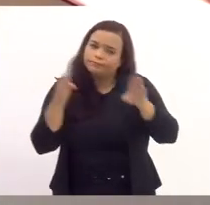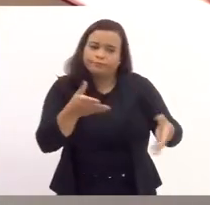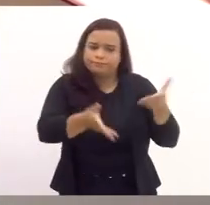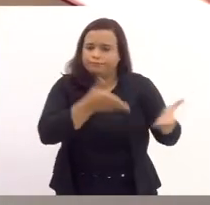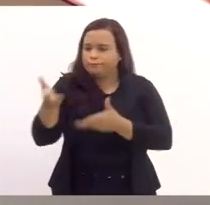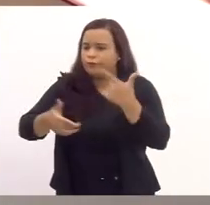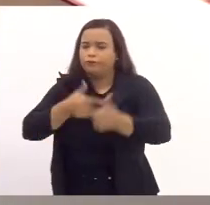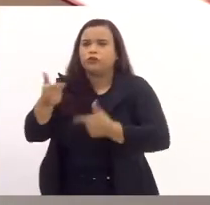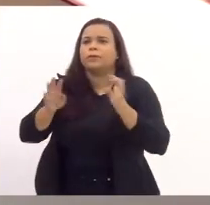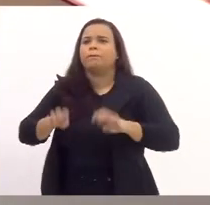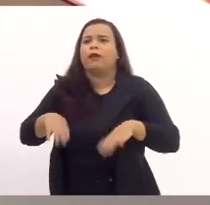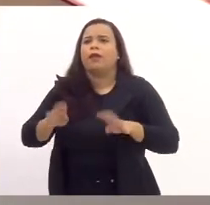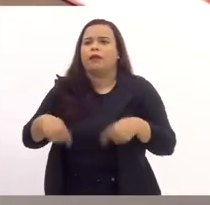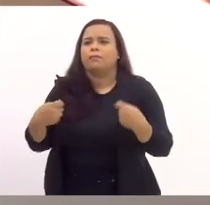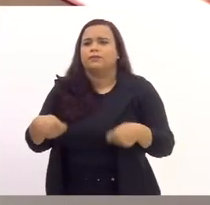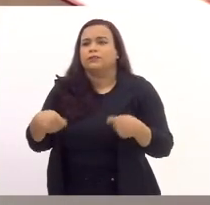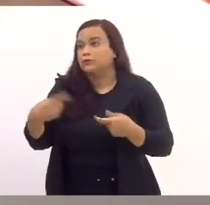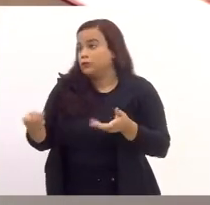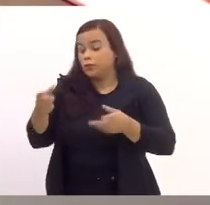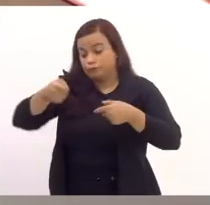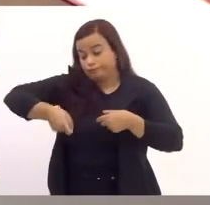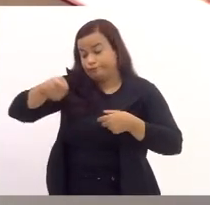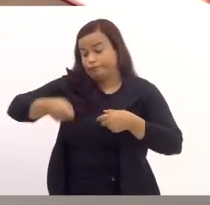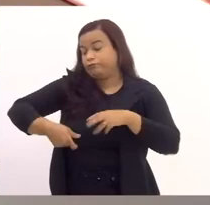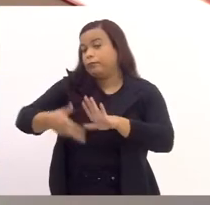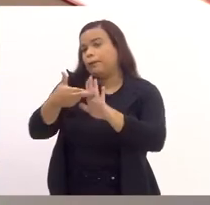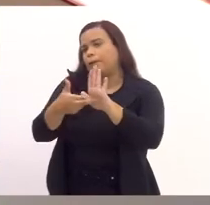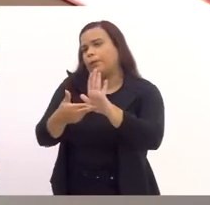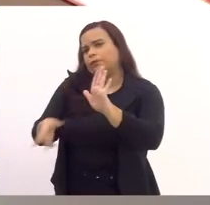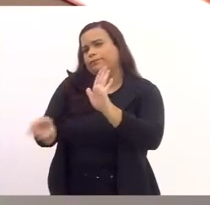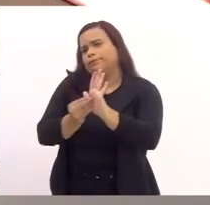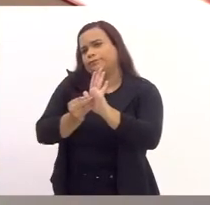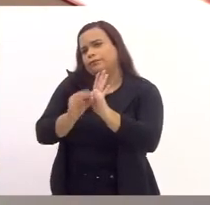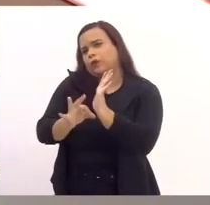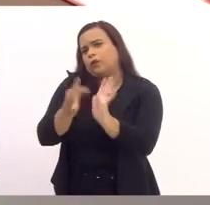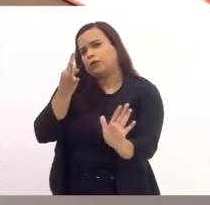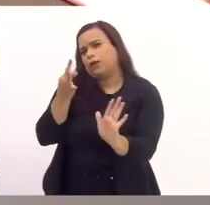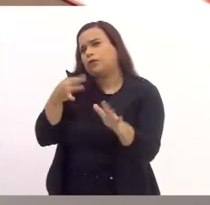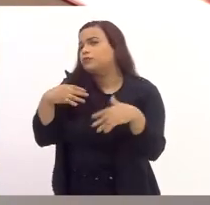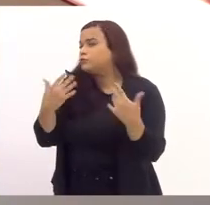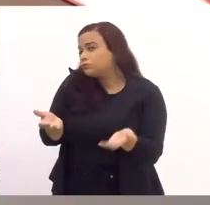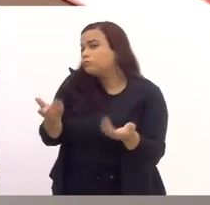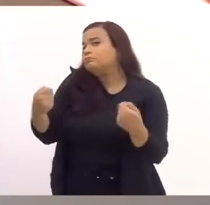funcionamento. Então, essa obrigação contratual, pergunto eu, se também não seria uma